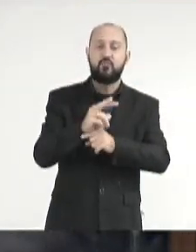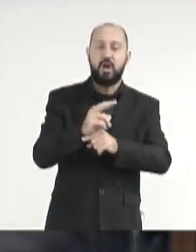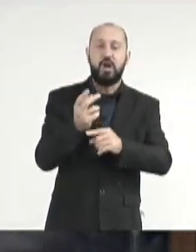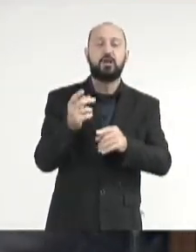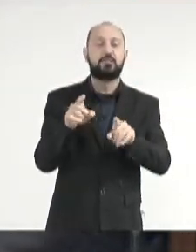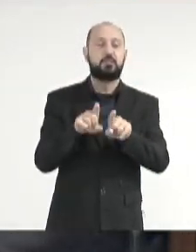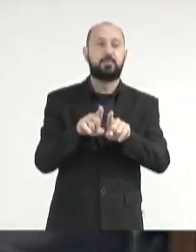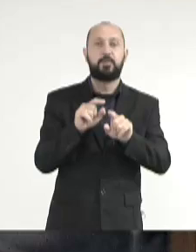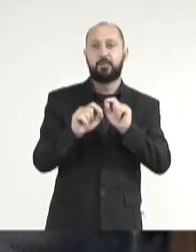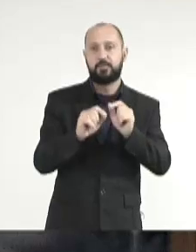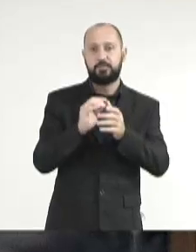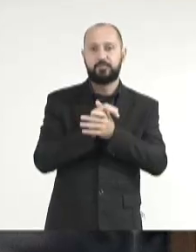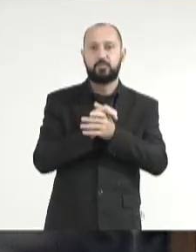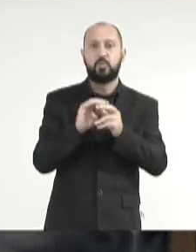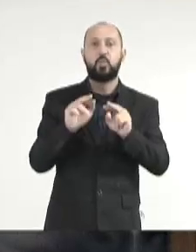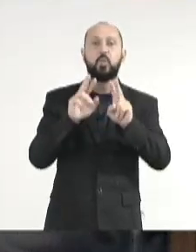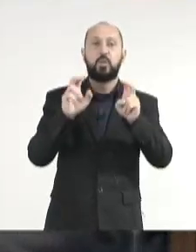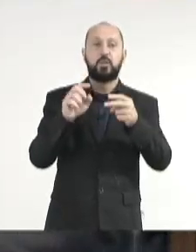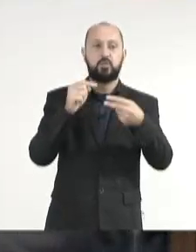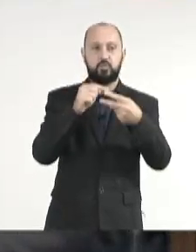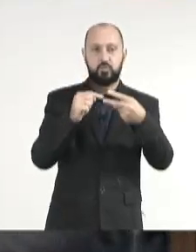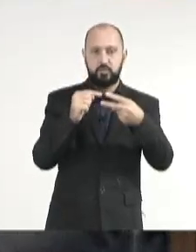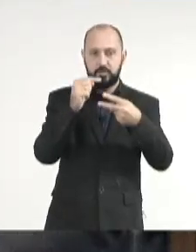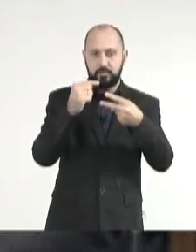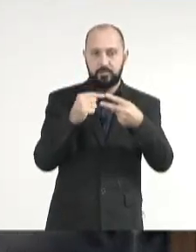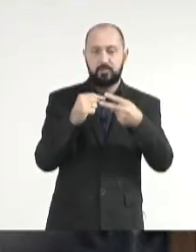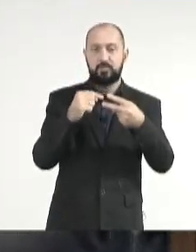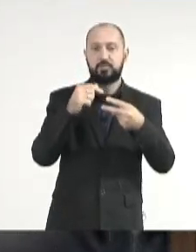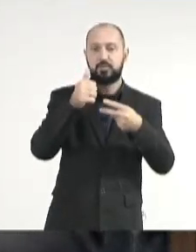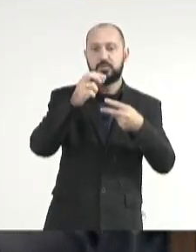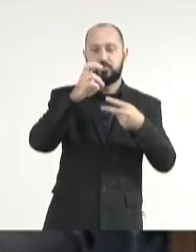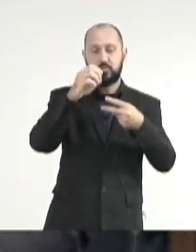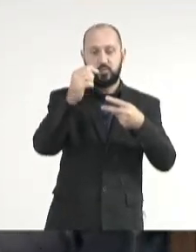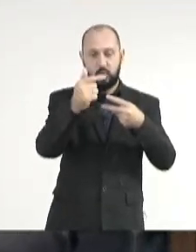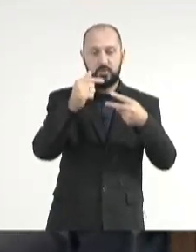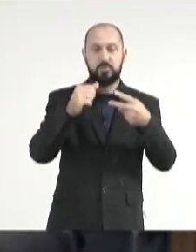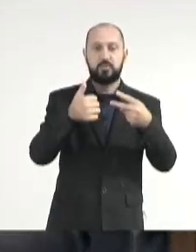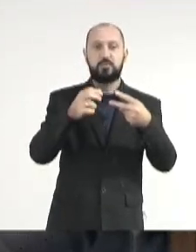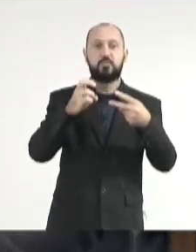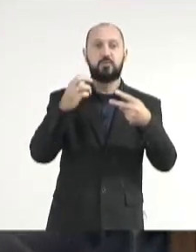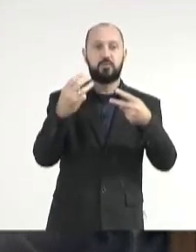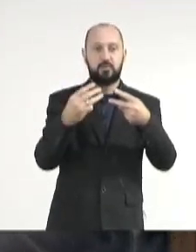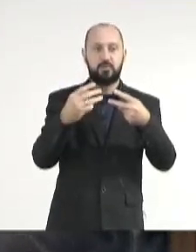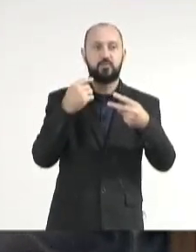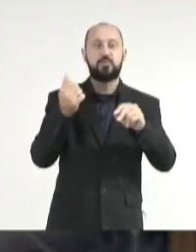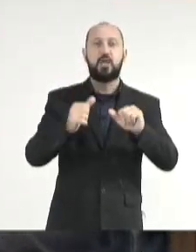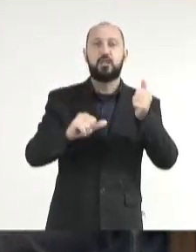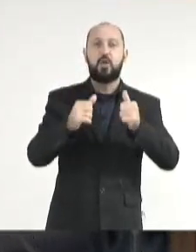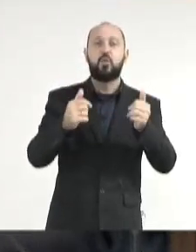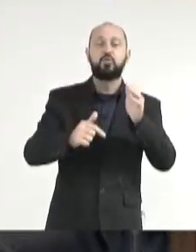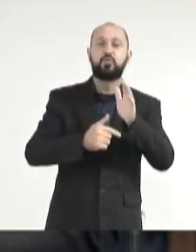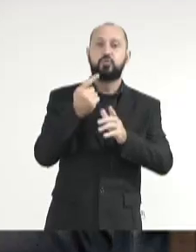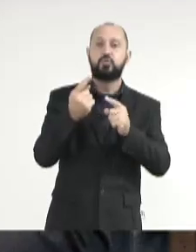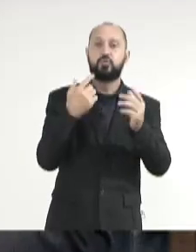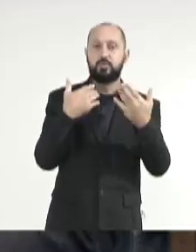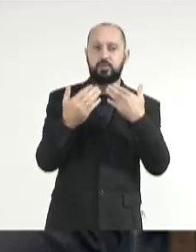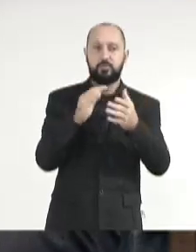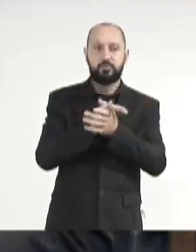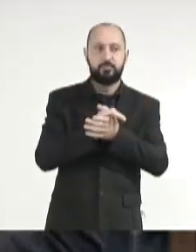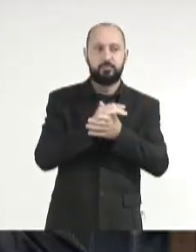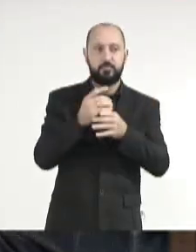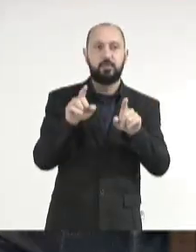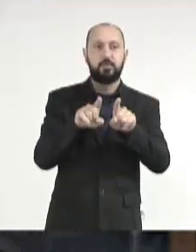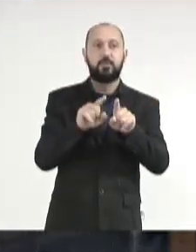comissão. As duas matérias, tanto 152 como 153, vão ser analisados hoje em segunda discussão. Gustavo,